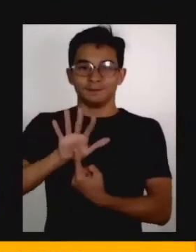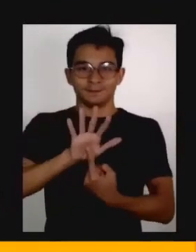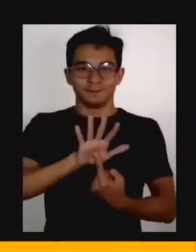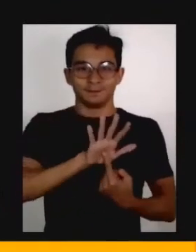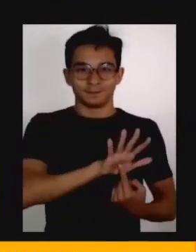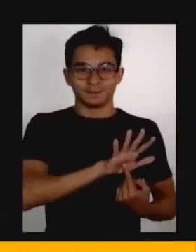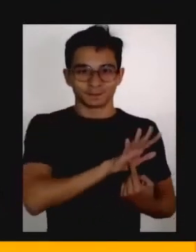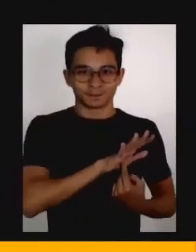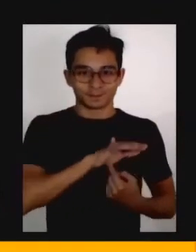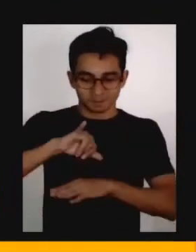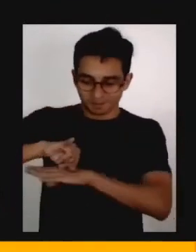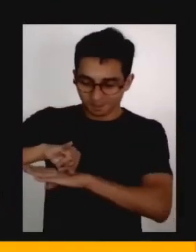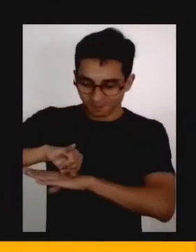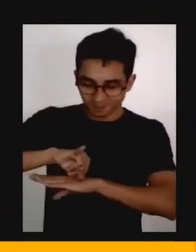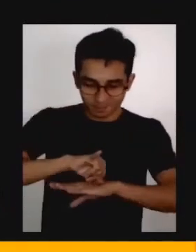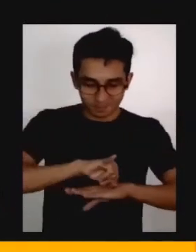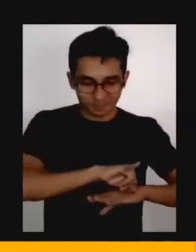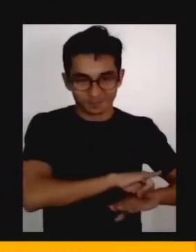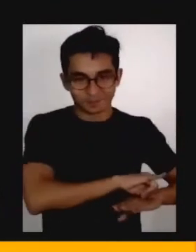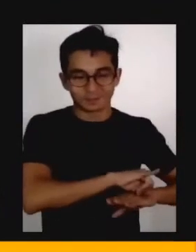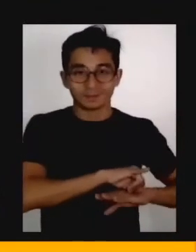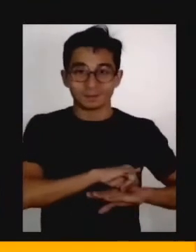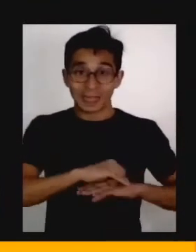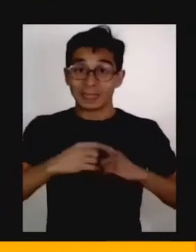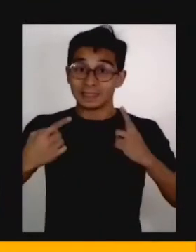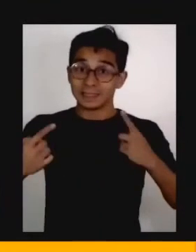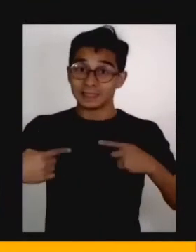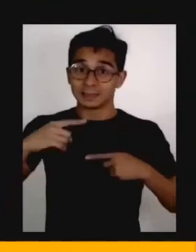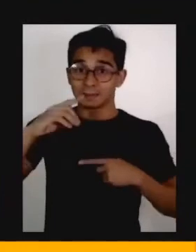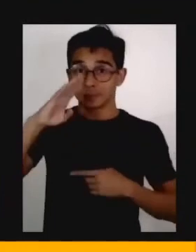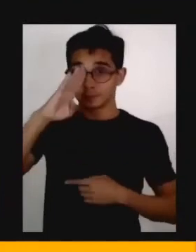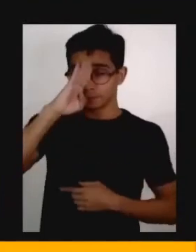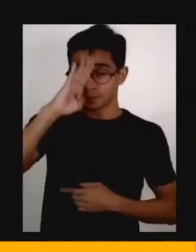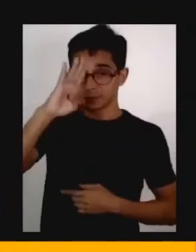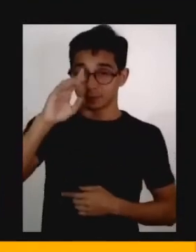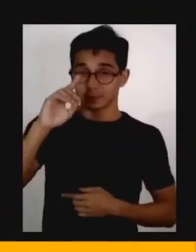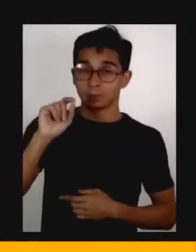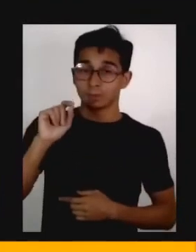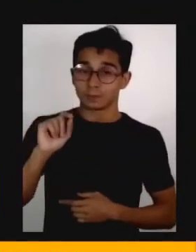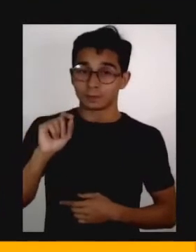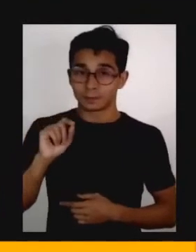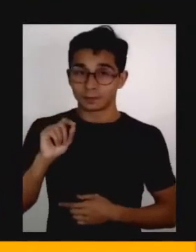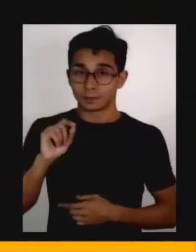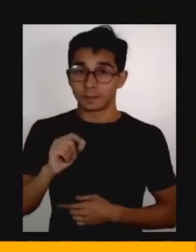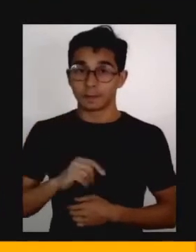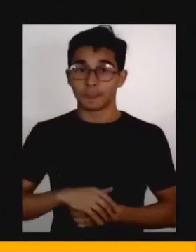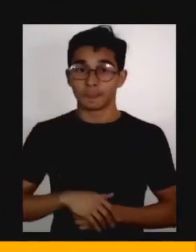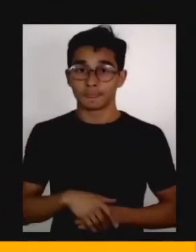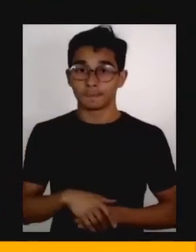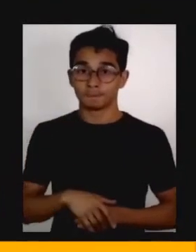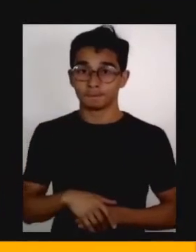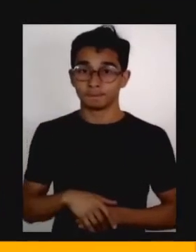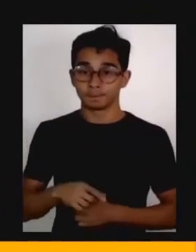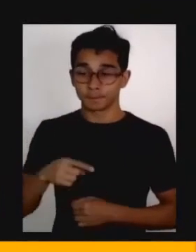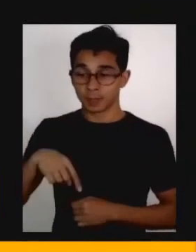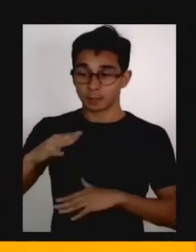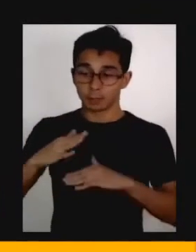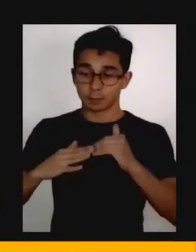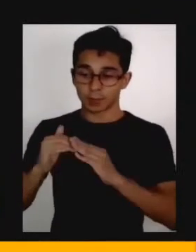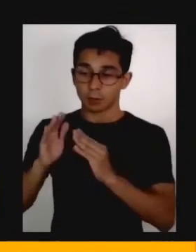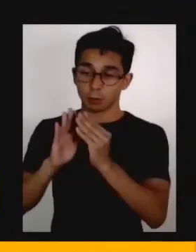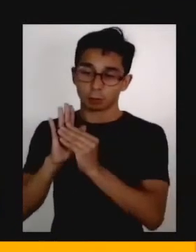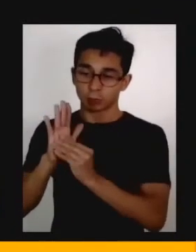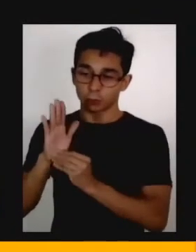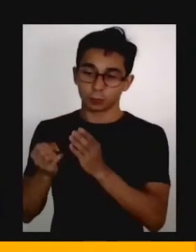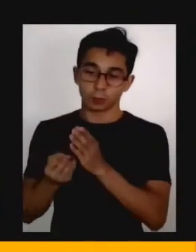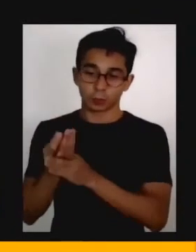onde o principal desafio seria fazer com que os produtores de conteúdo usassem sua